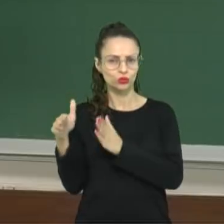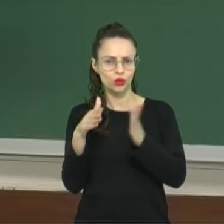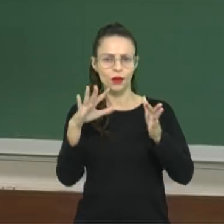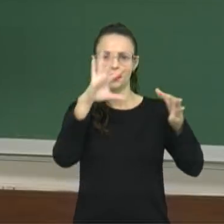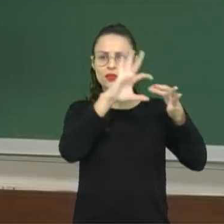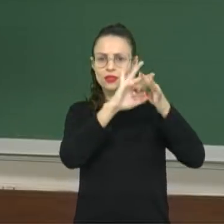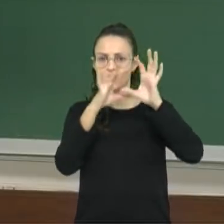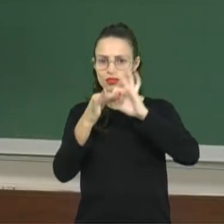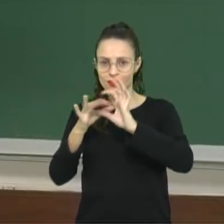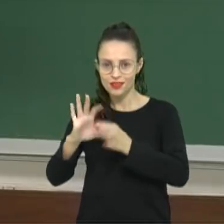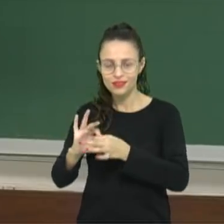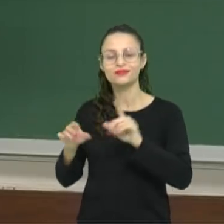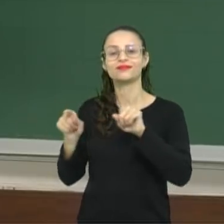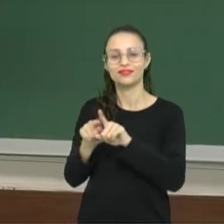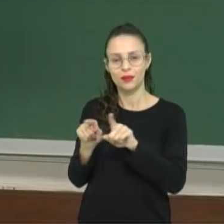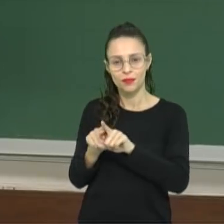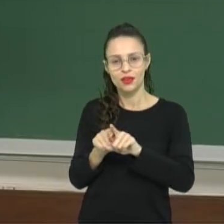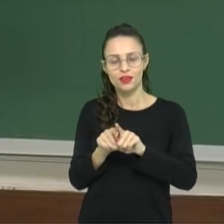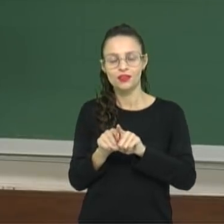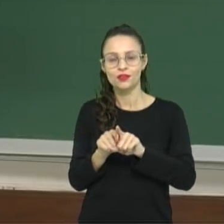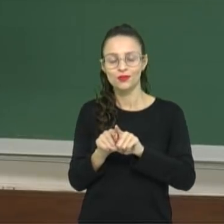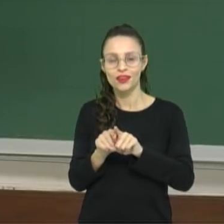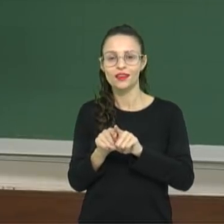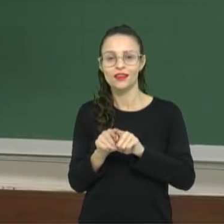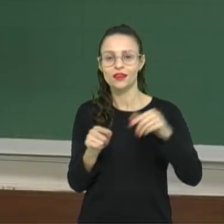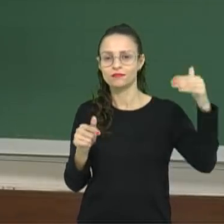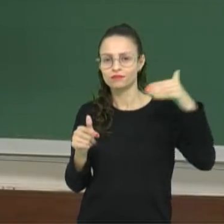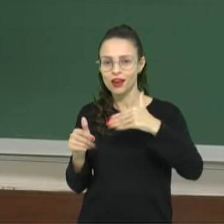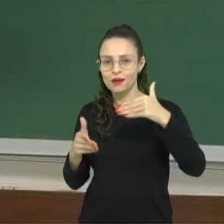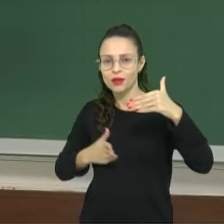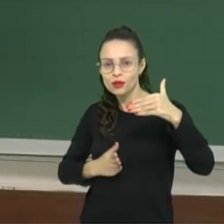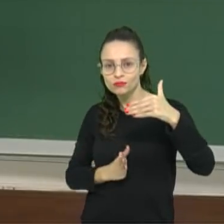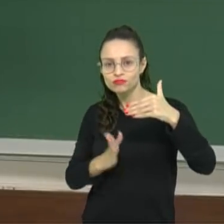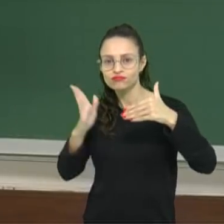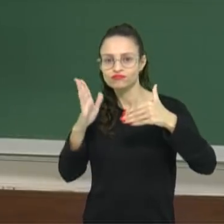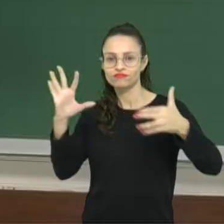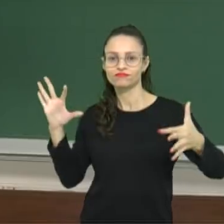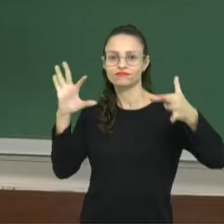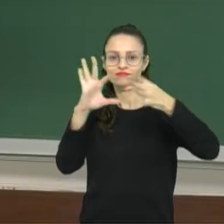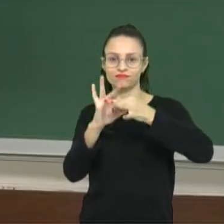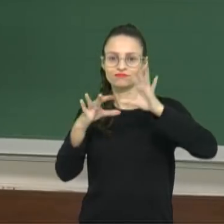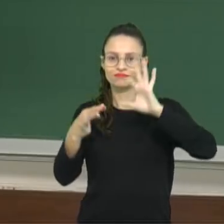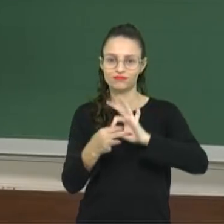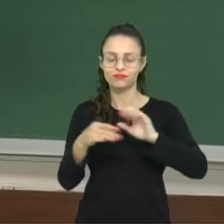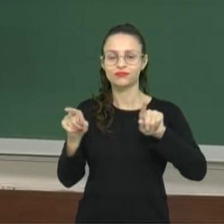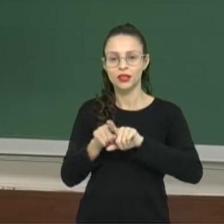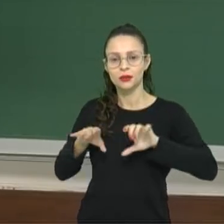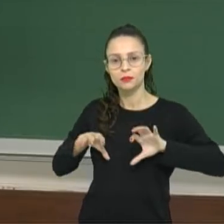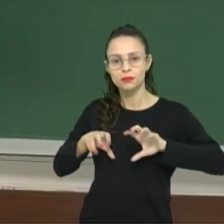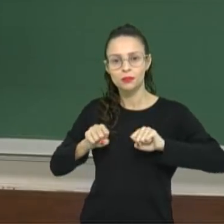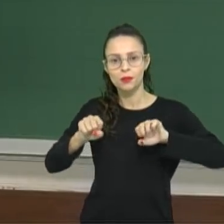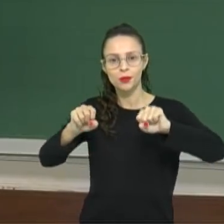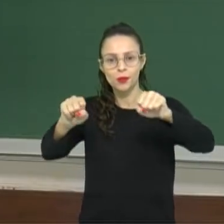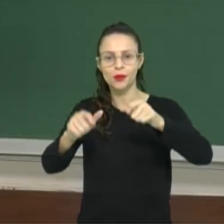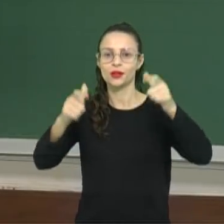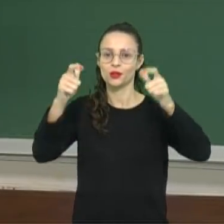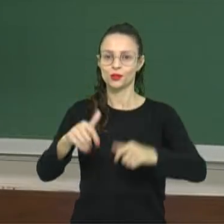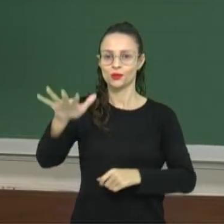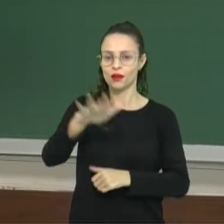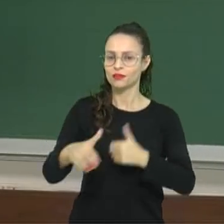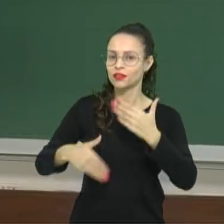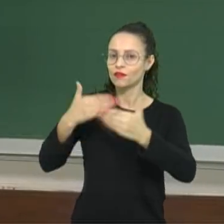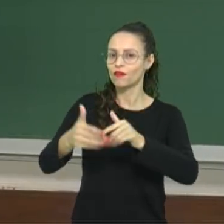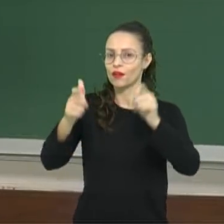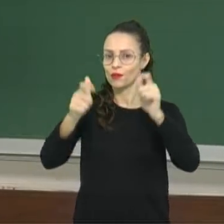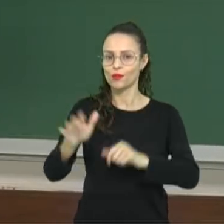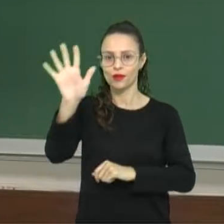faziam ligação com ele, então, como se fosse um conjunto ali de estradas se interligando e ocupando todo esse território, desenvolvendo essa região,